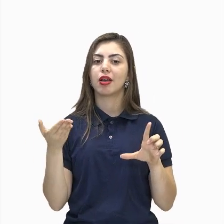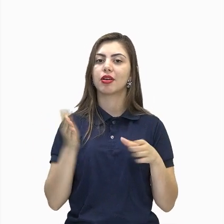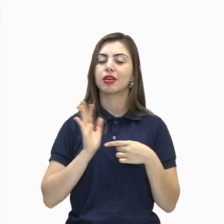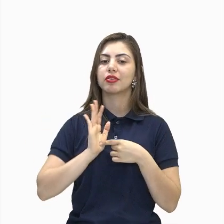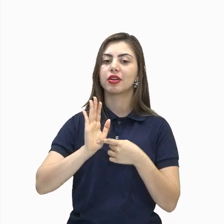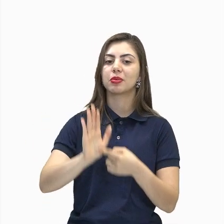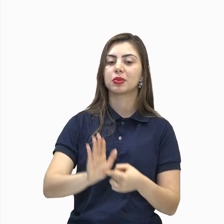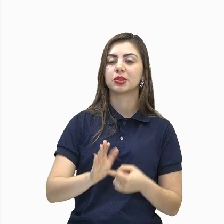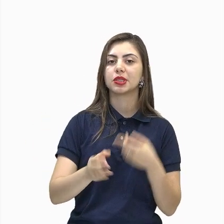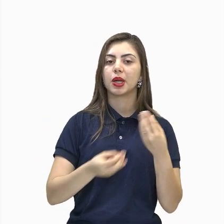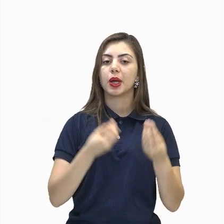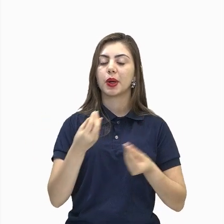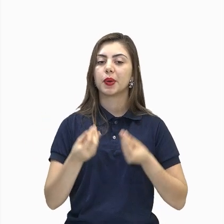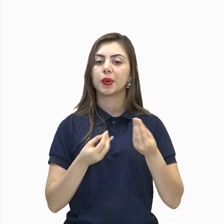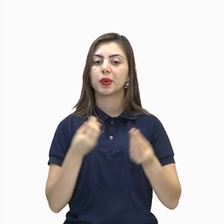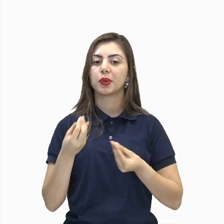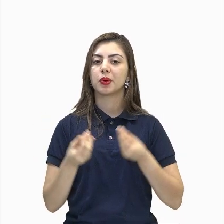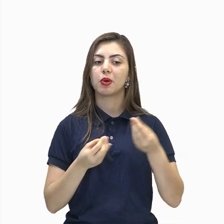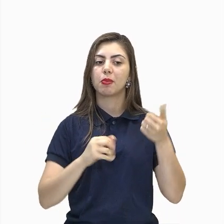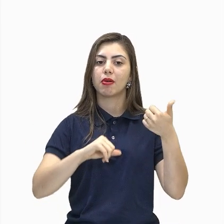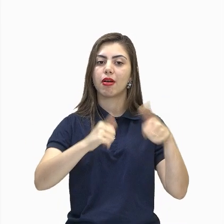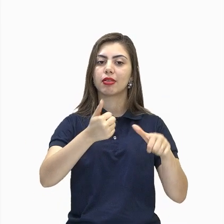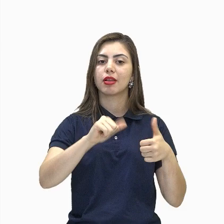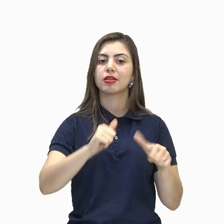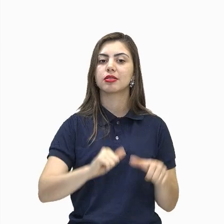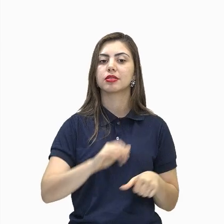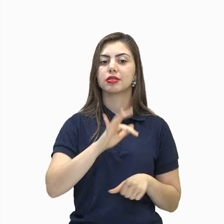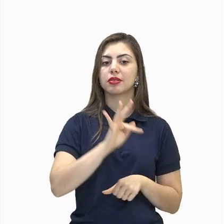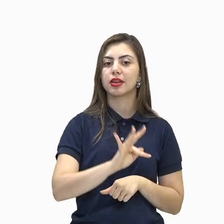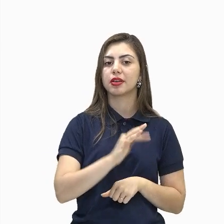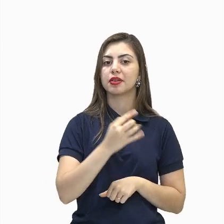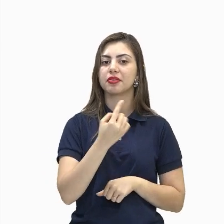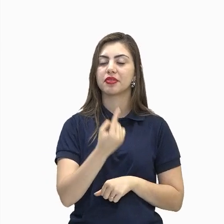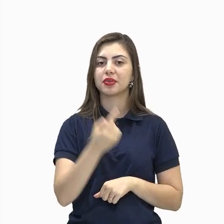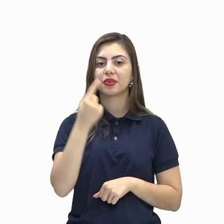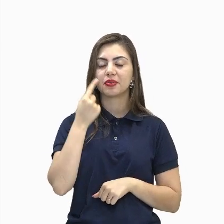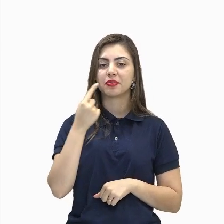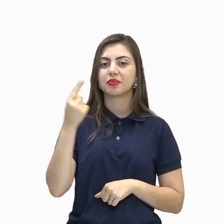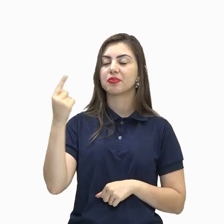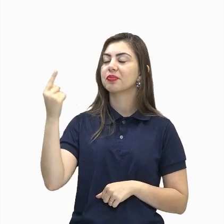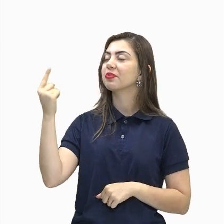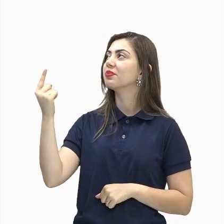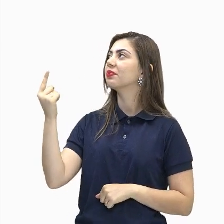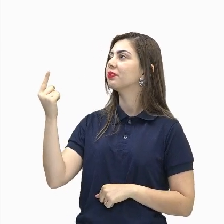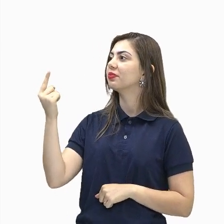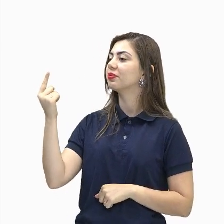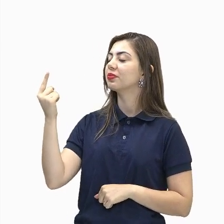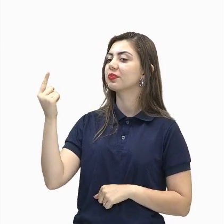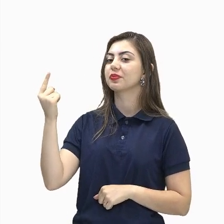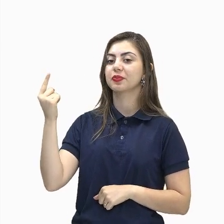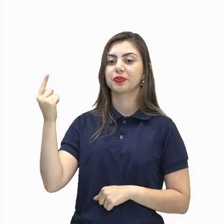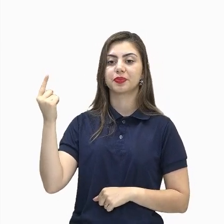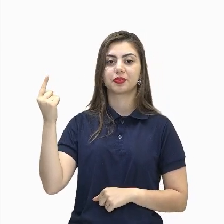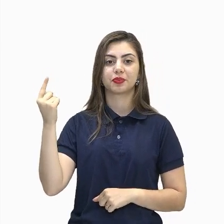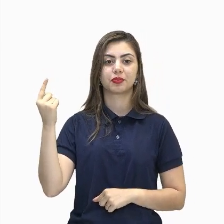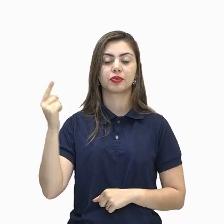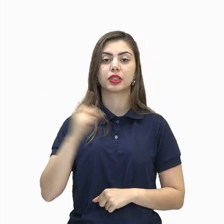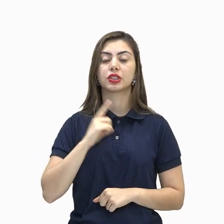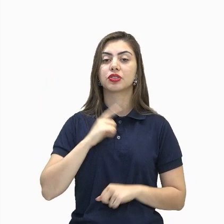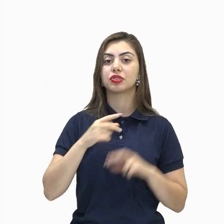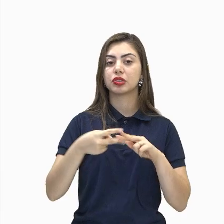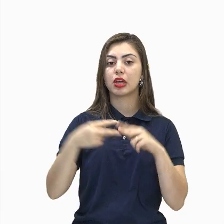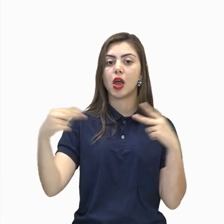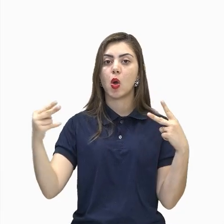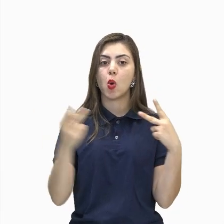da autofecundação da geração F1, como vocês podem ver na imagem, que tinham aqueles alelos, vejam